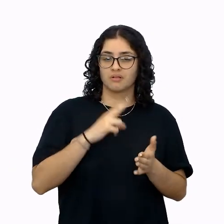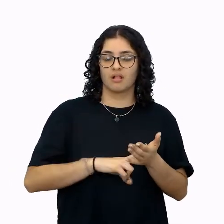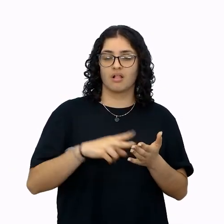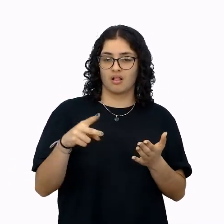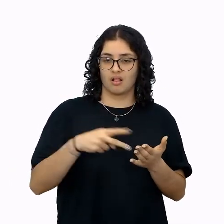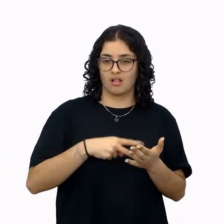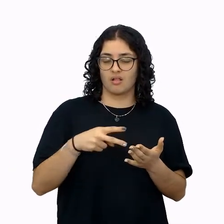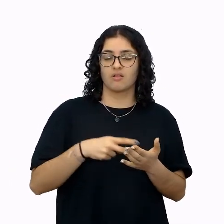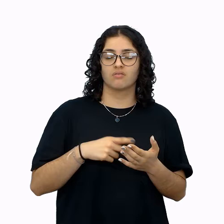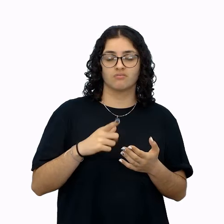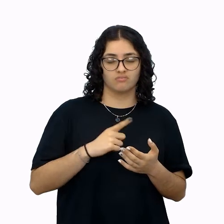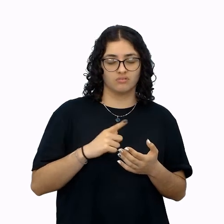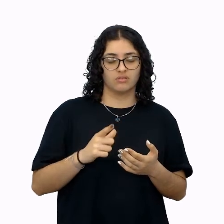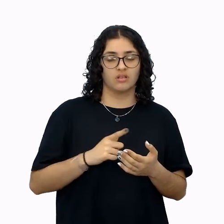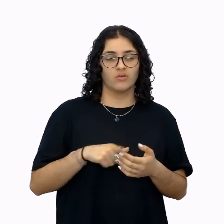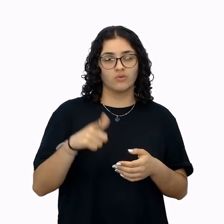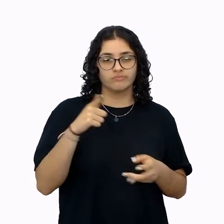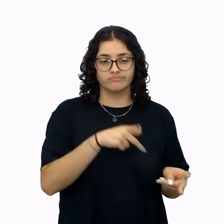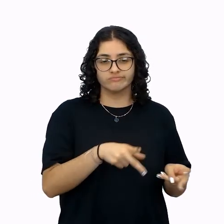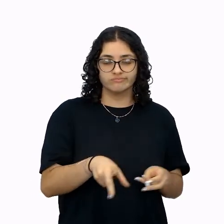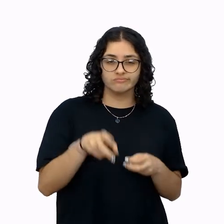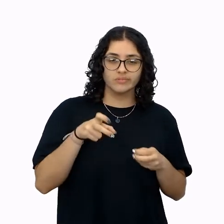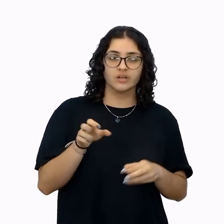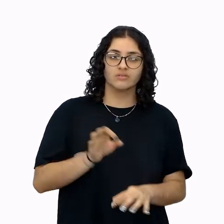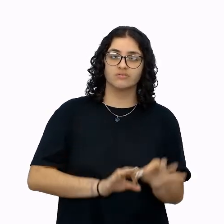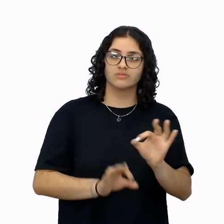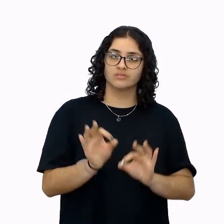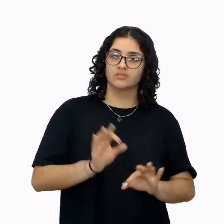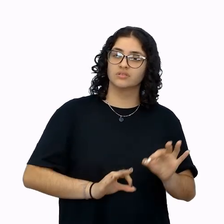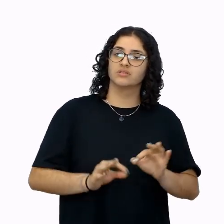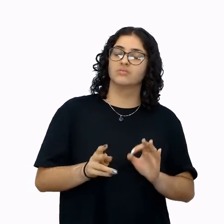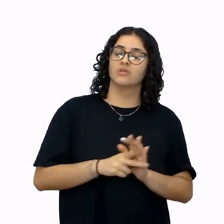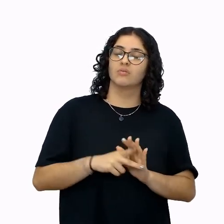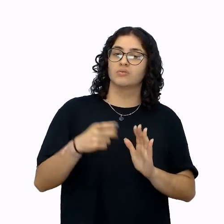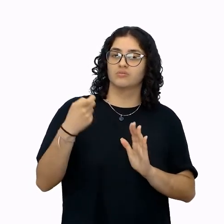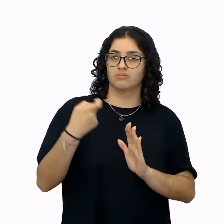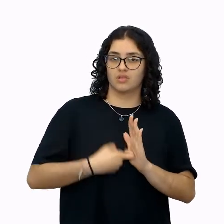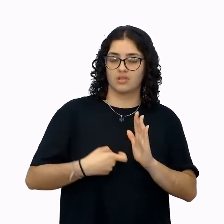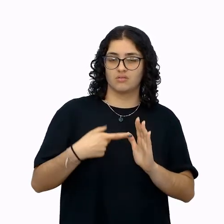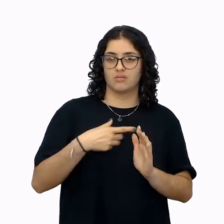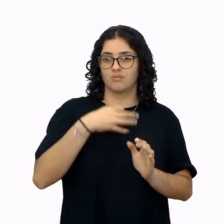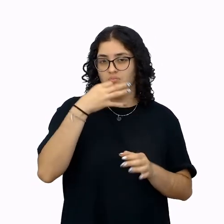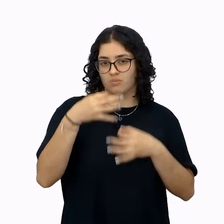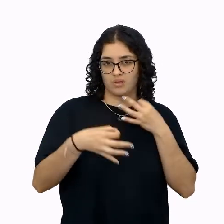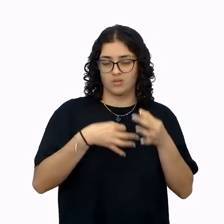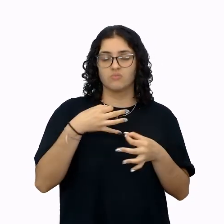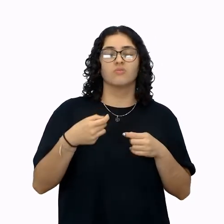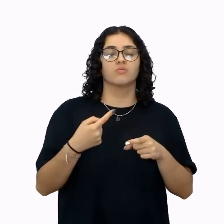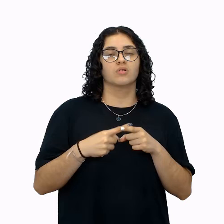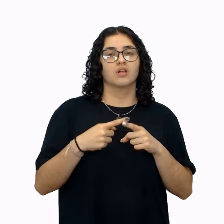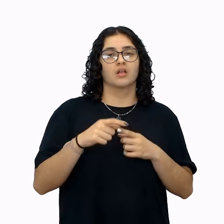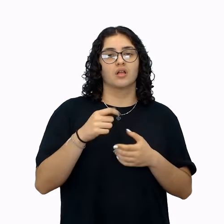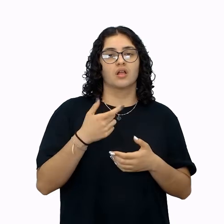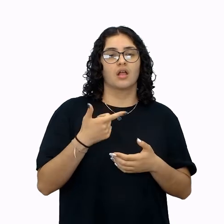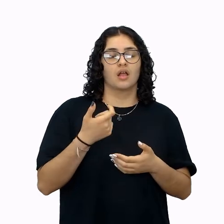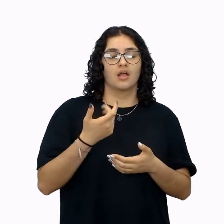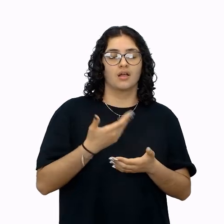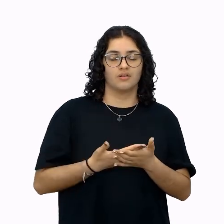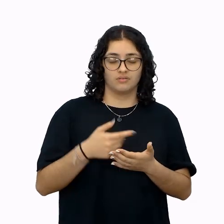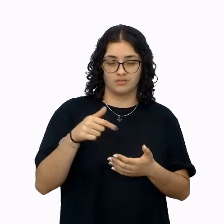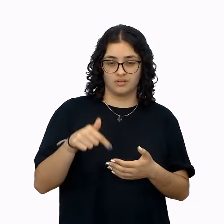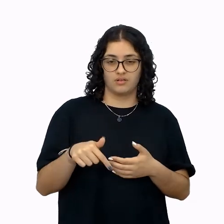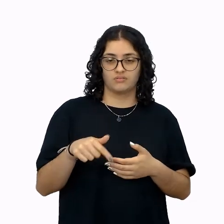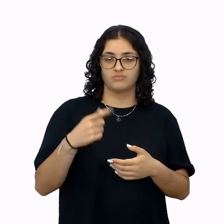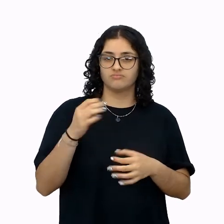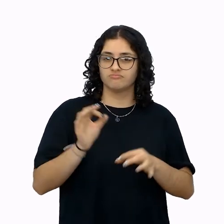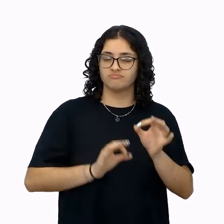a argumentação que eles deverão identificar a organização desse texto argumentativo, porque na aula 7 eles vão produzir e revisar